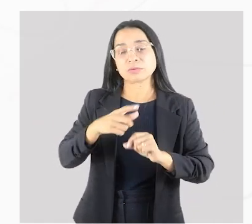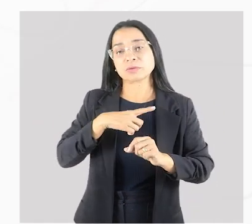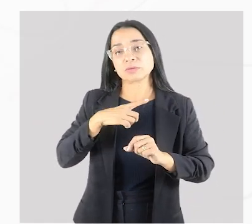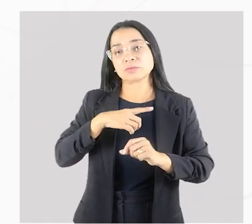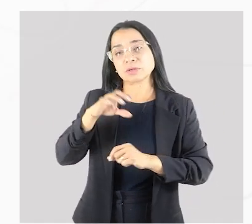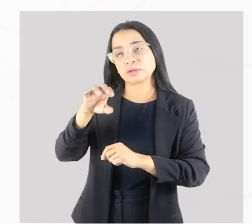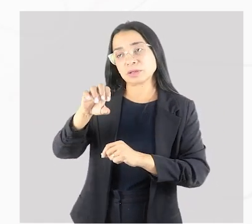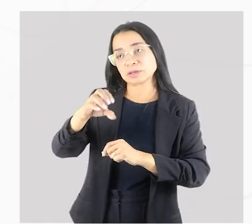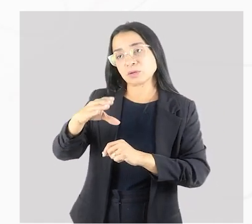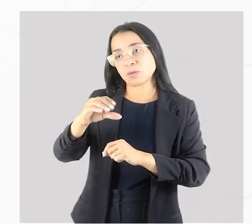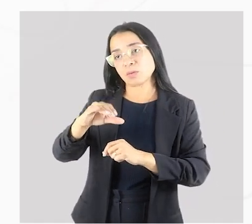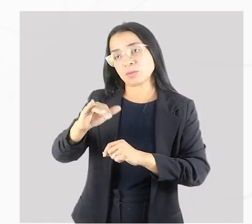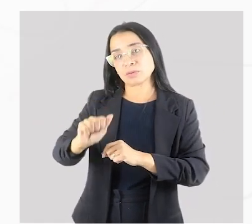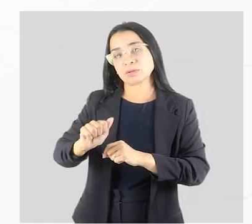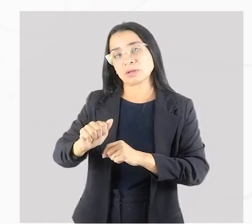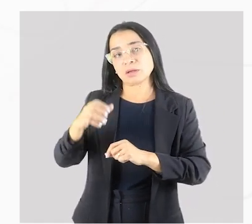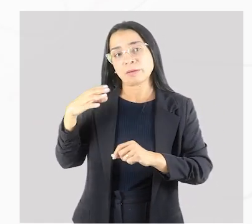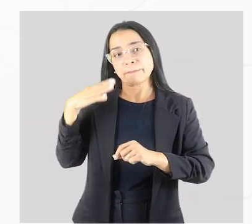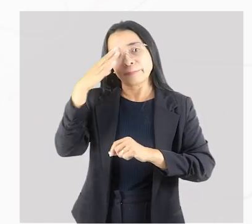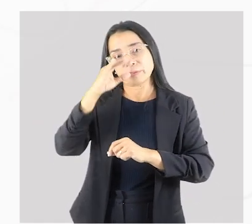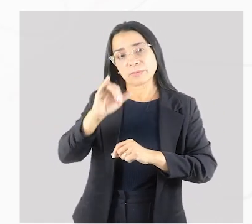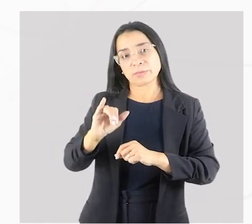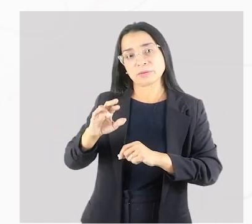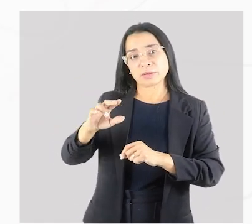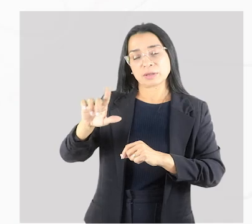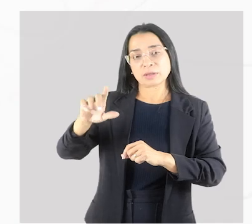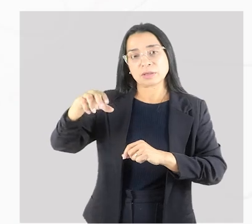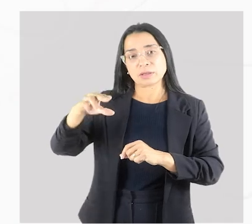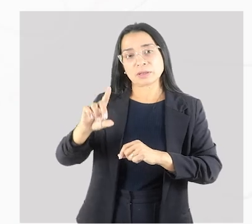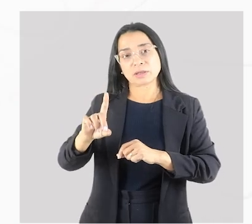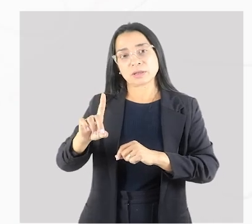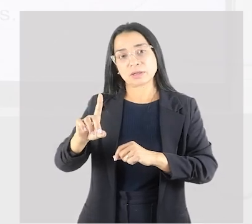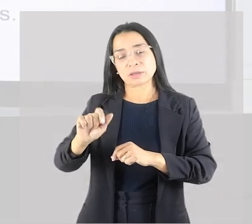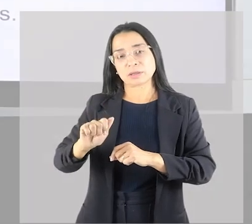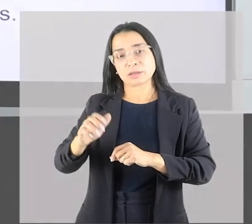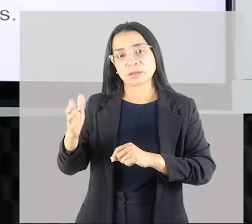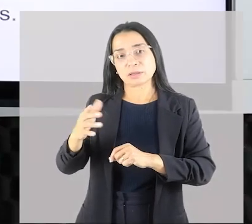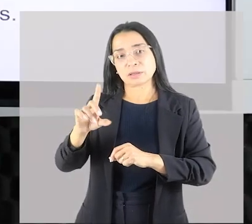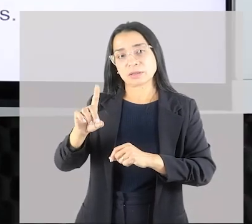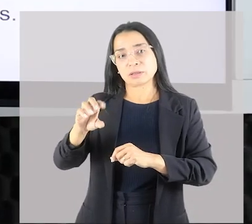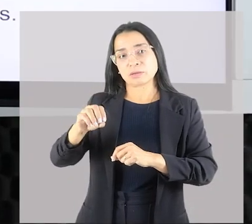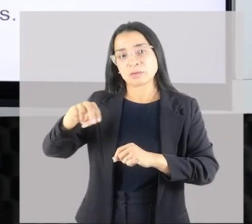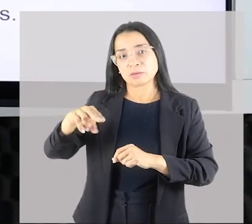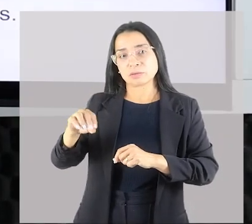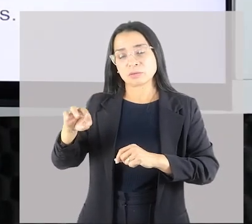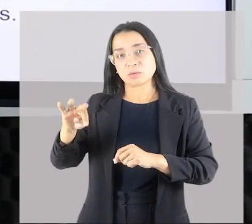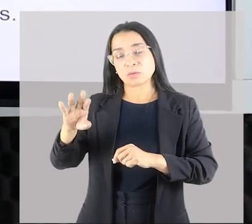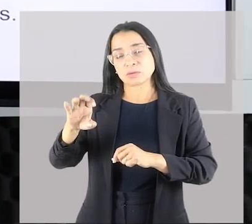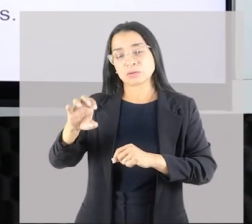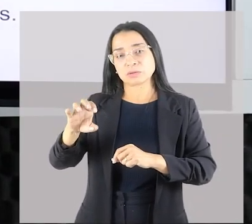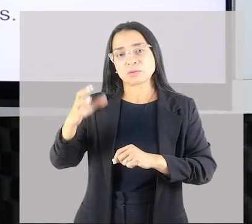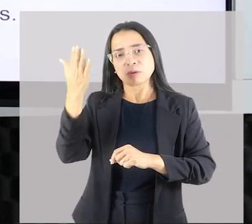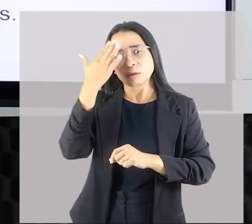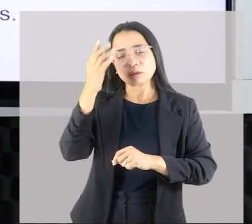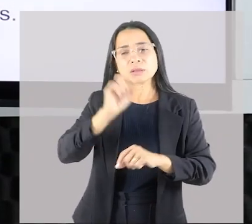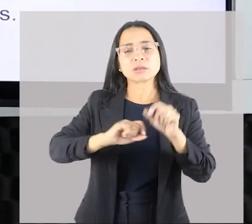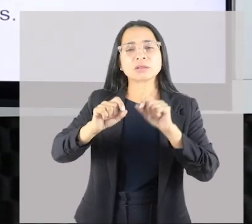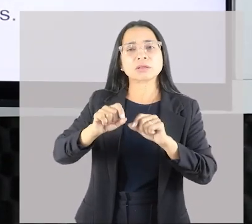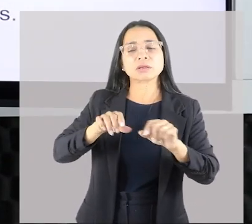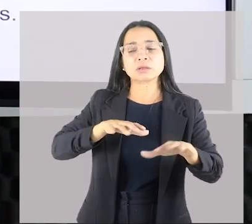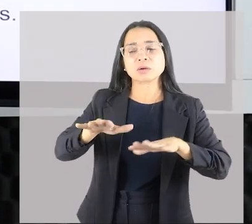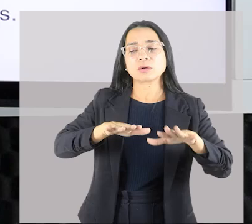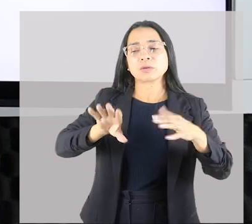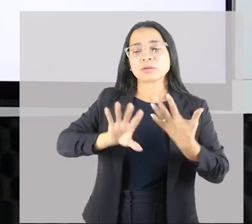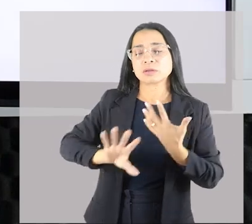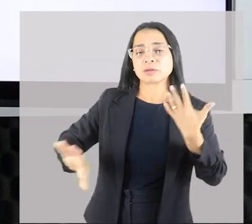Escócia, mas principalmente a Irlanda do Norte. Para a gente entender esse movimento separatista, a gente precisa inicialmente entender o que é o